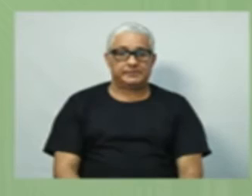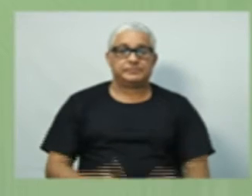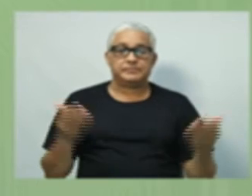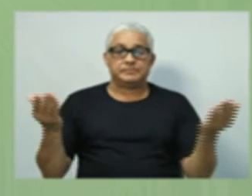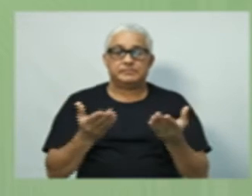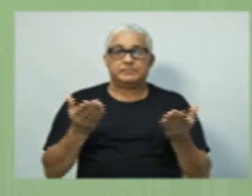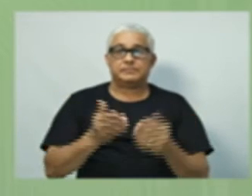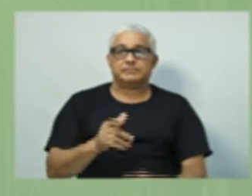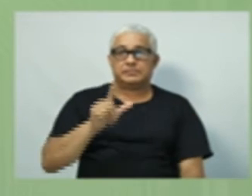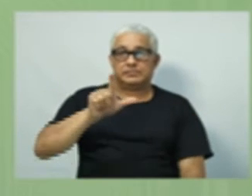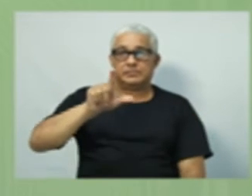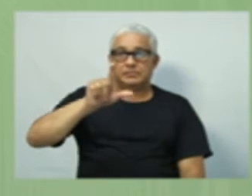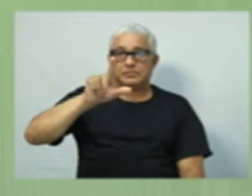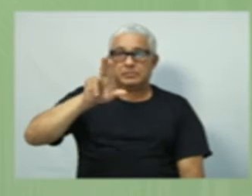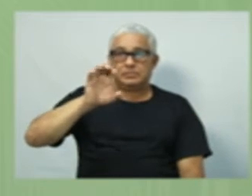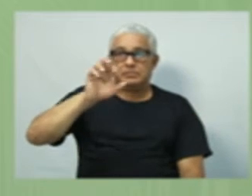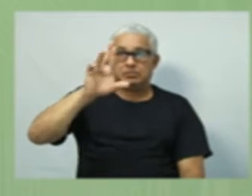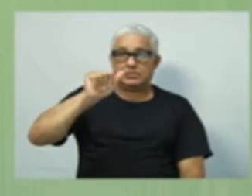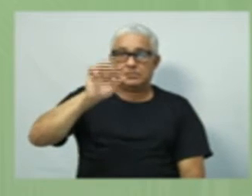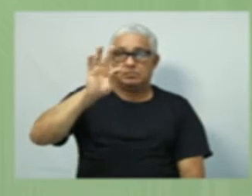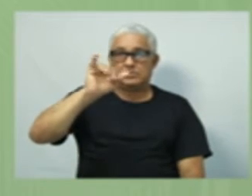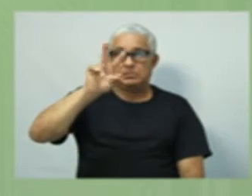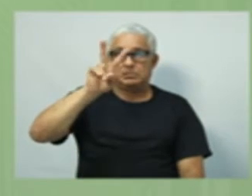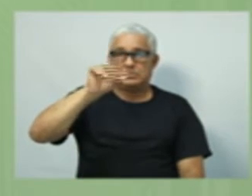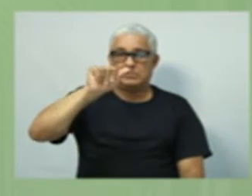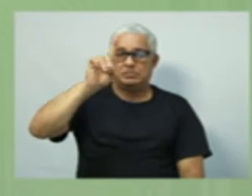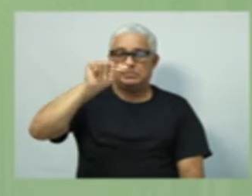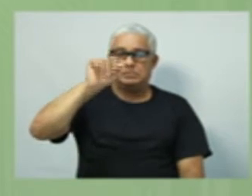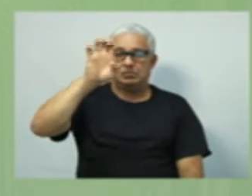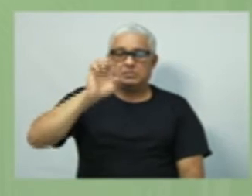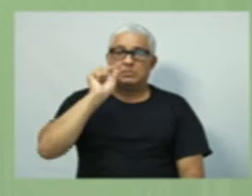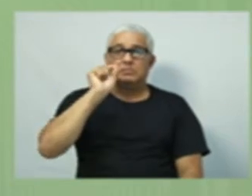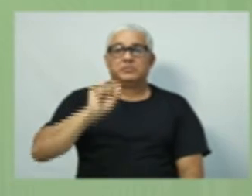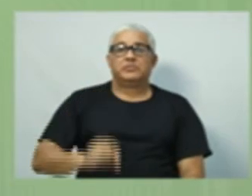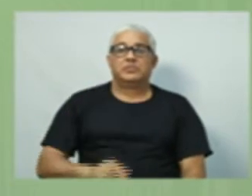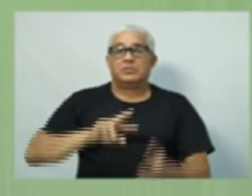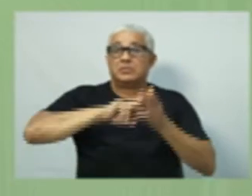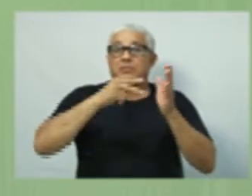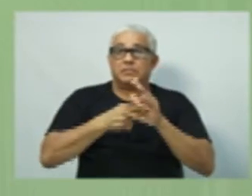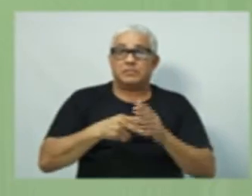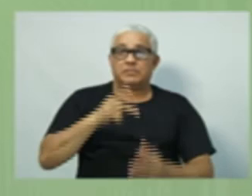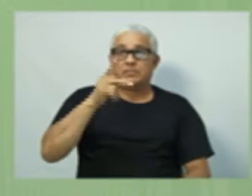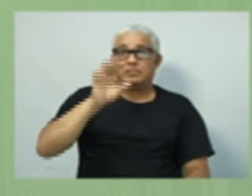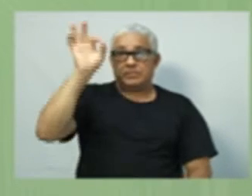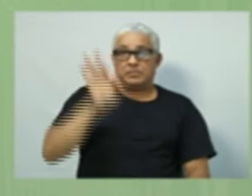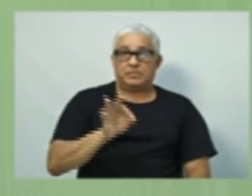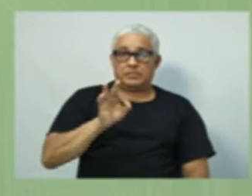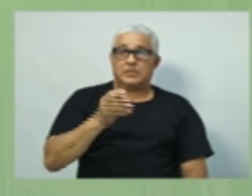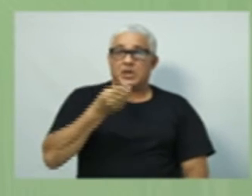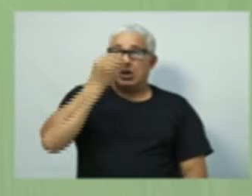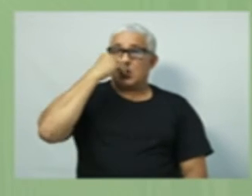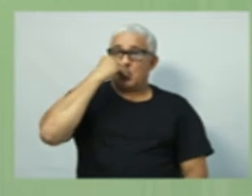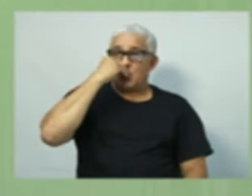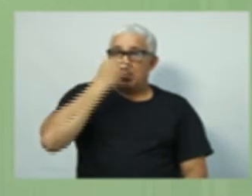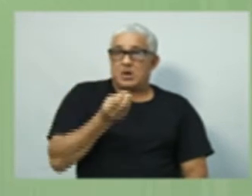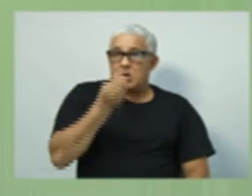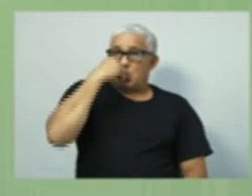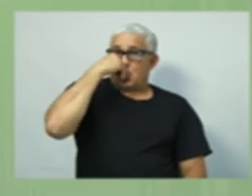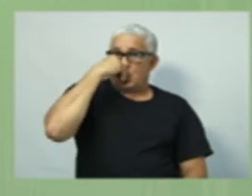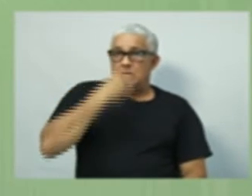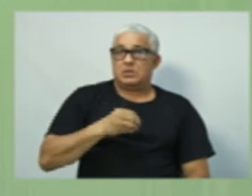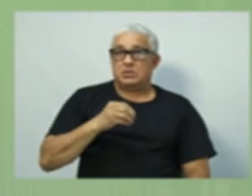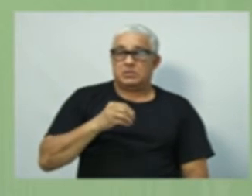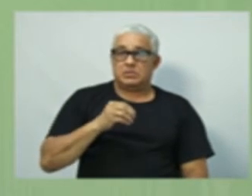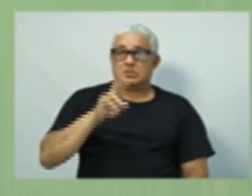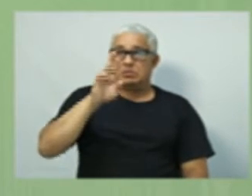agora especificamente do lucratividade esses indicam o percentual dos lucros em relação às receitas da empresa